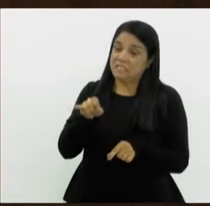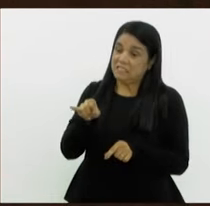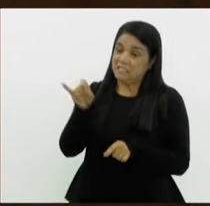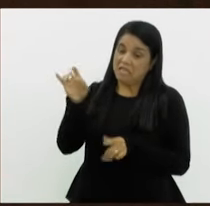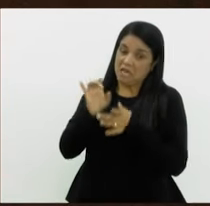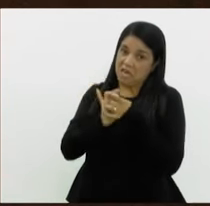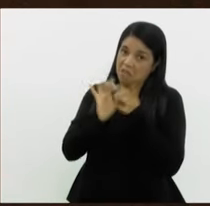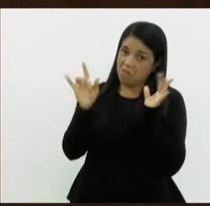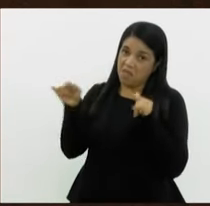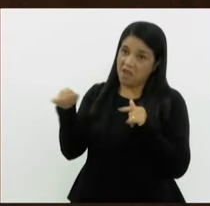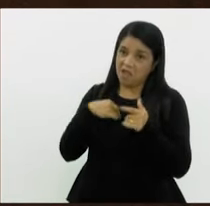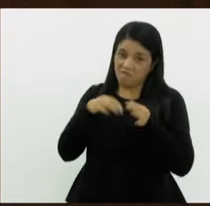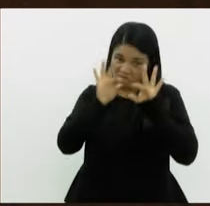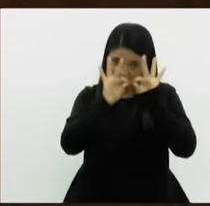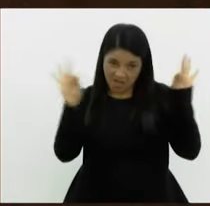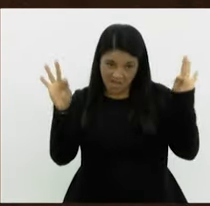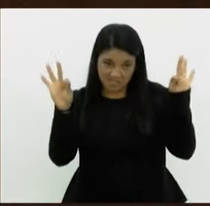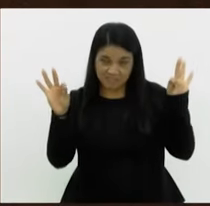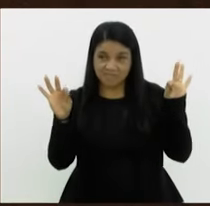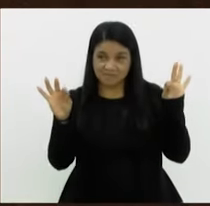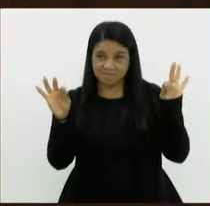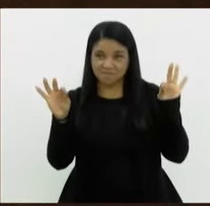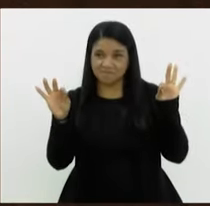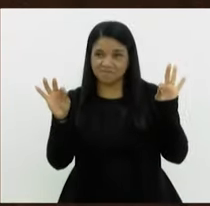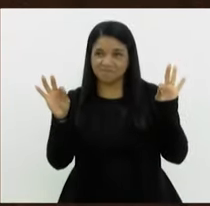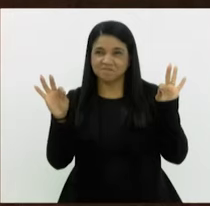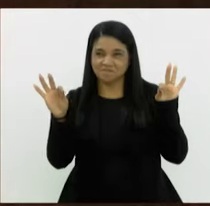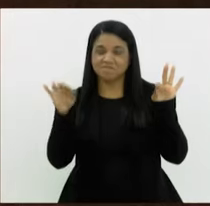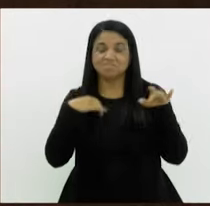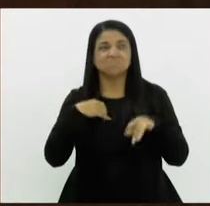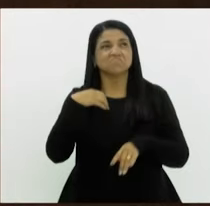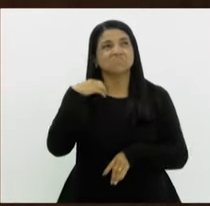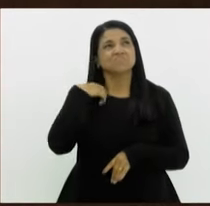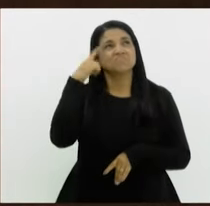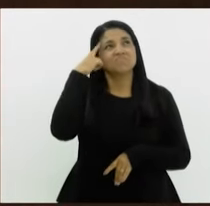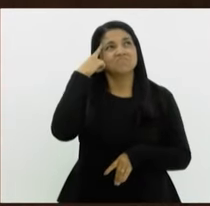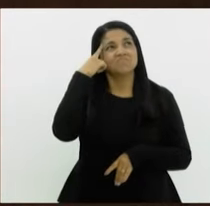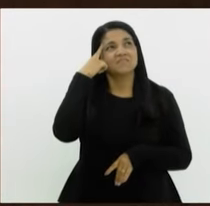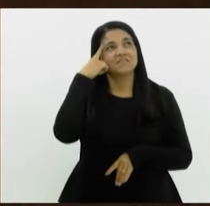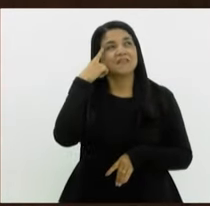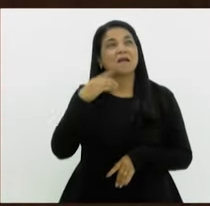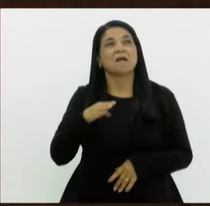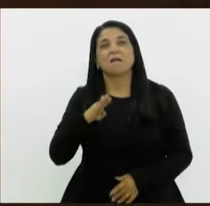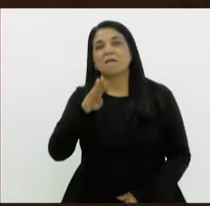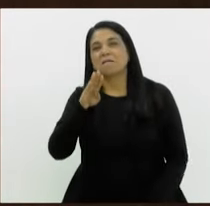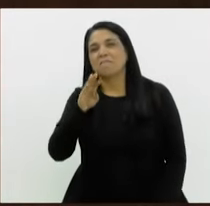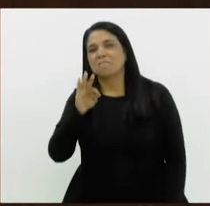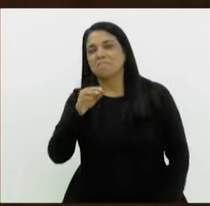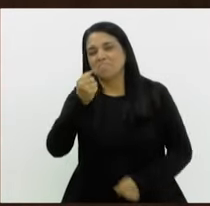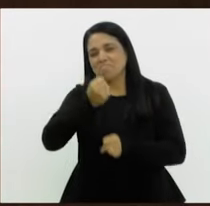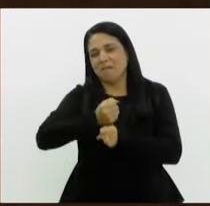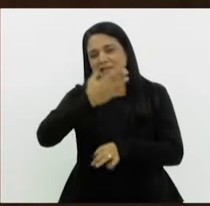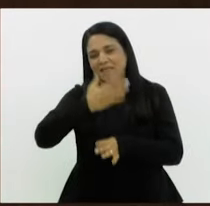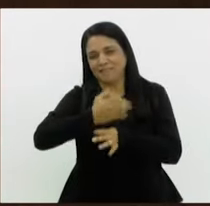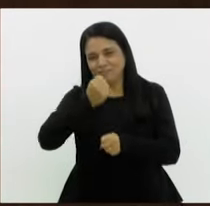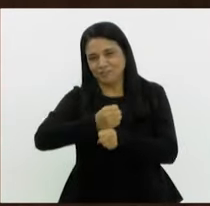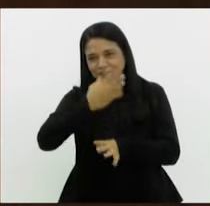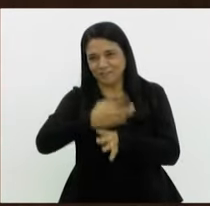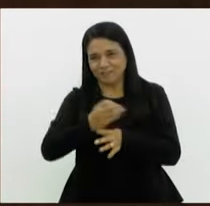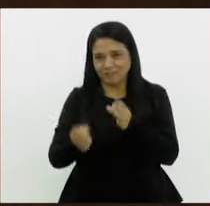a primeira frase, pode? Pode. É alguma coisa, se ele me fala, é maior assim, batatinha quando nasce, o resto eu esqueci.